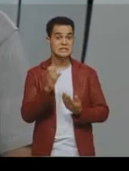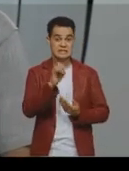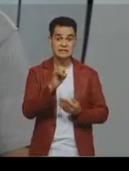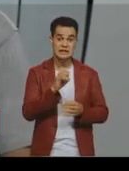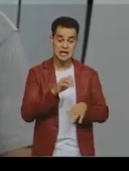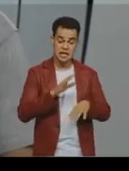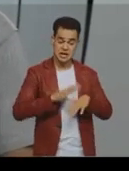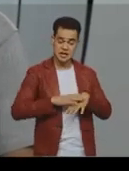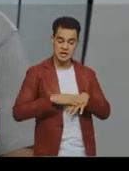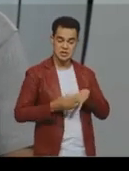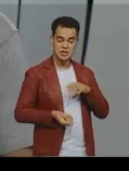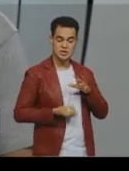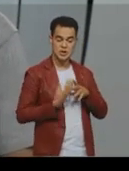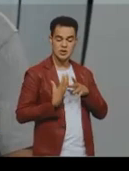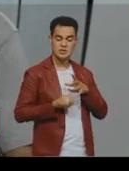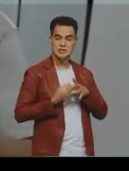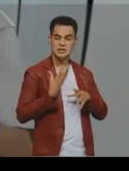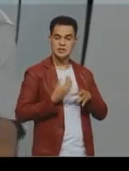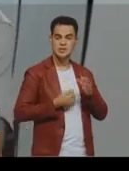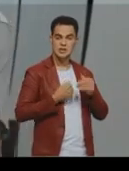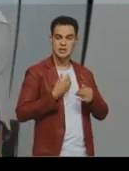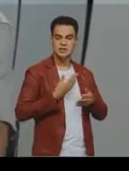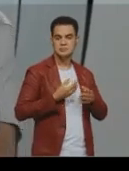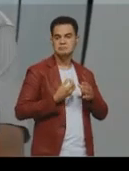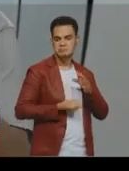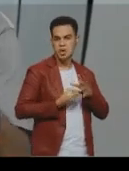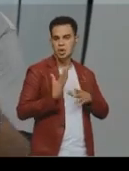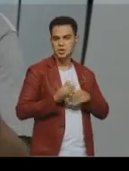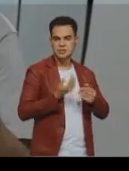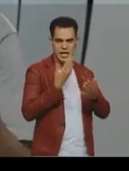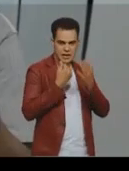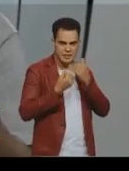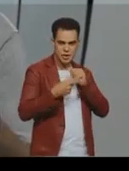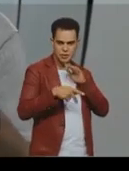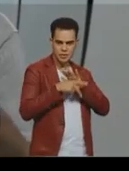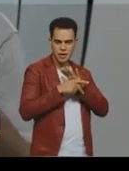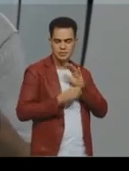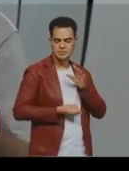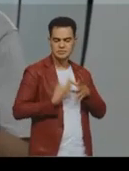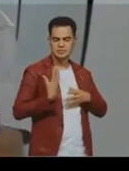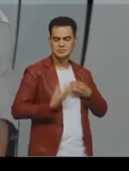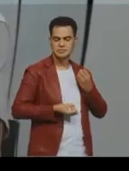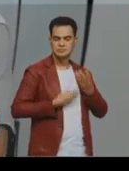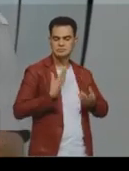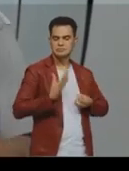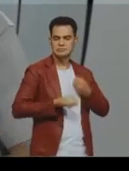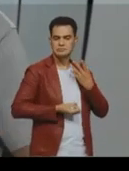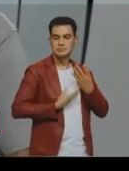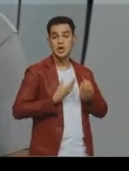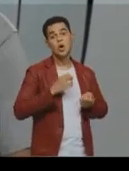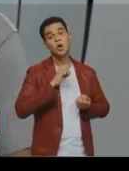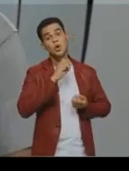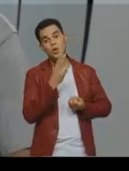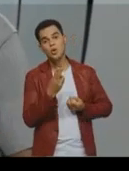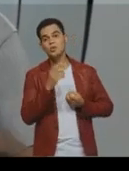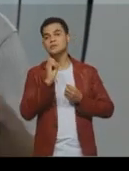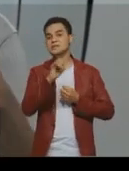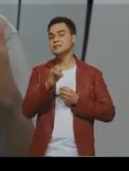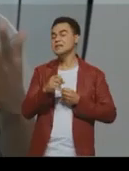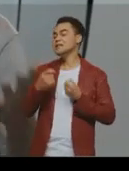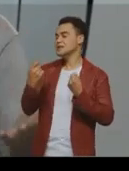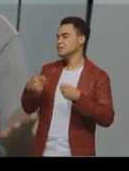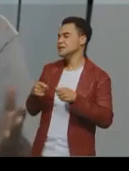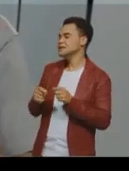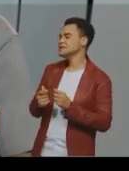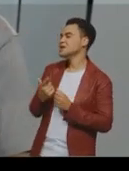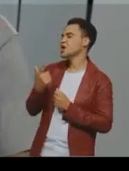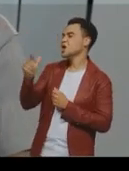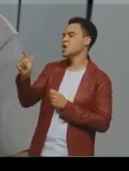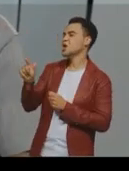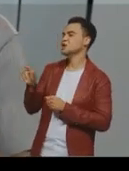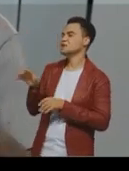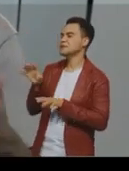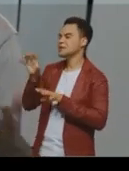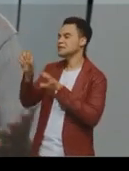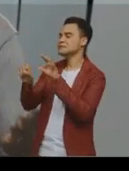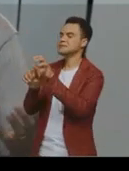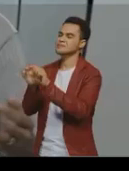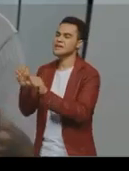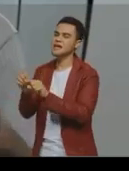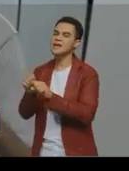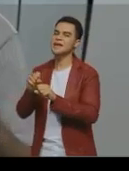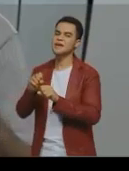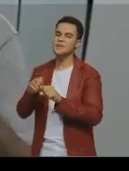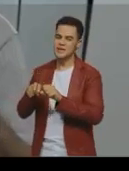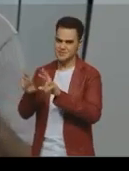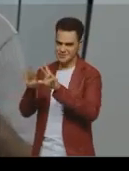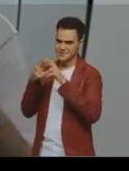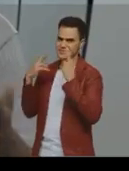precisa de se alimentar de outros seres vivos ou de derivados de outros seres vivos, o que é o caso do reino animal, que são